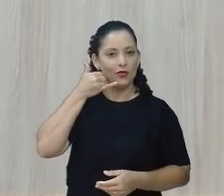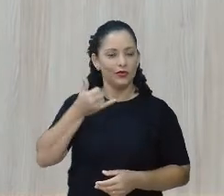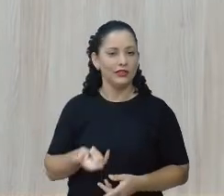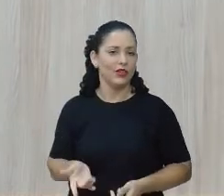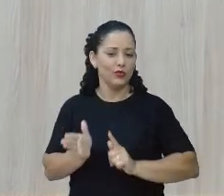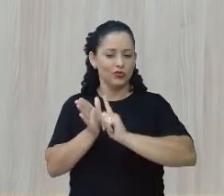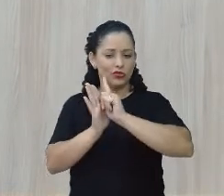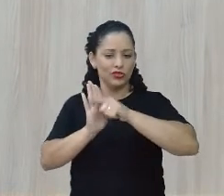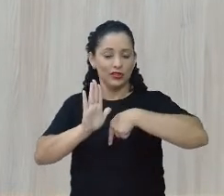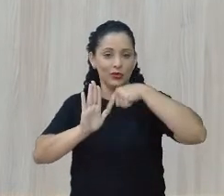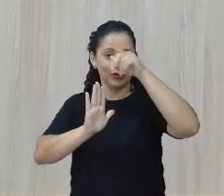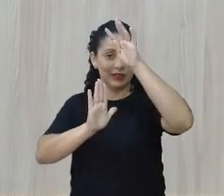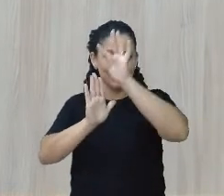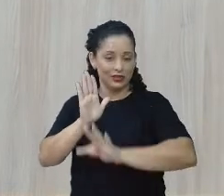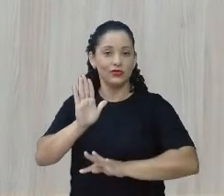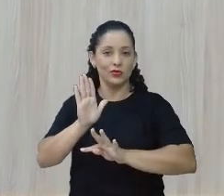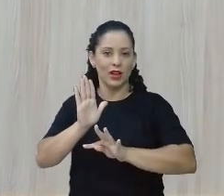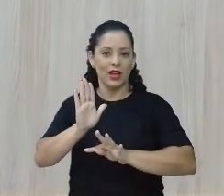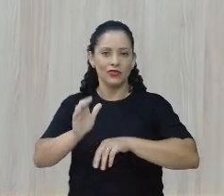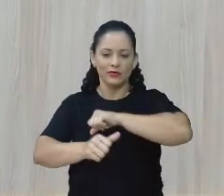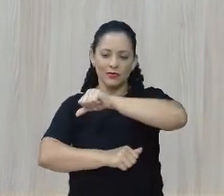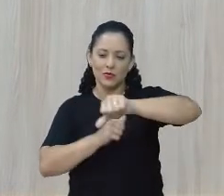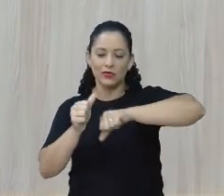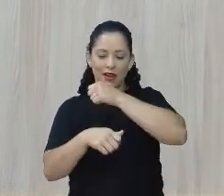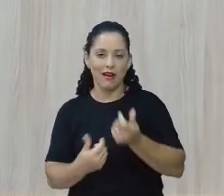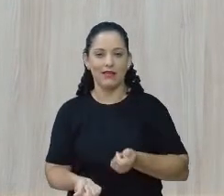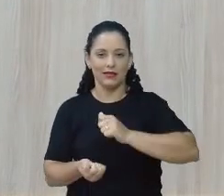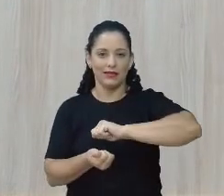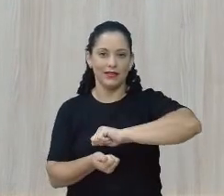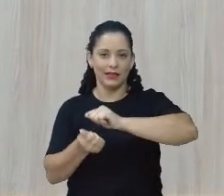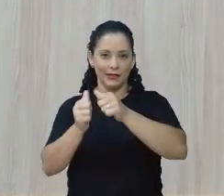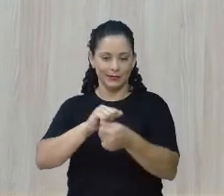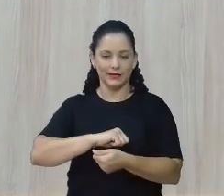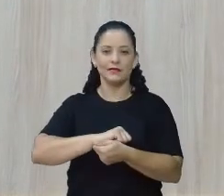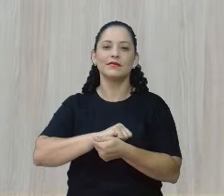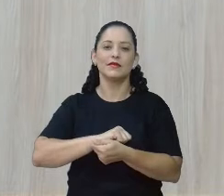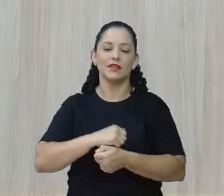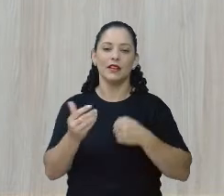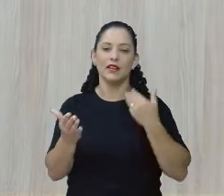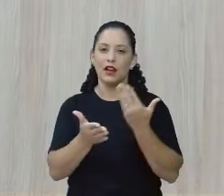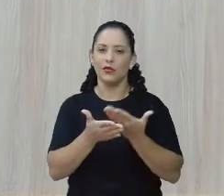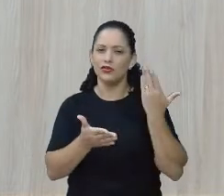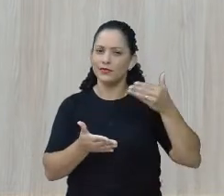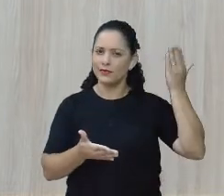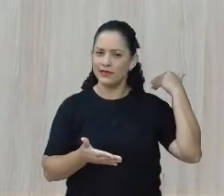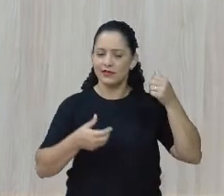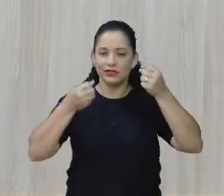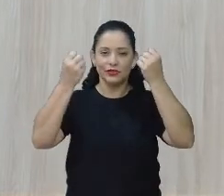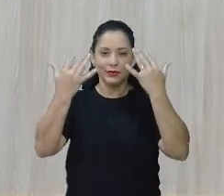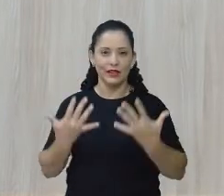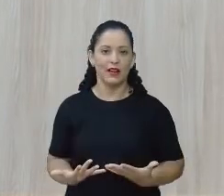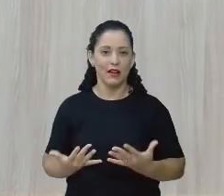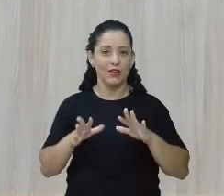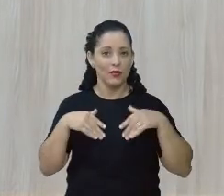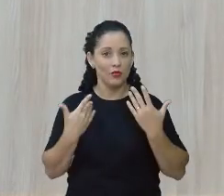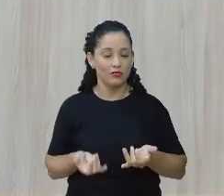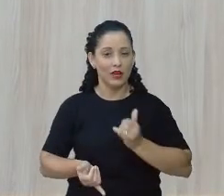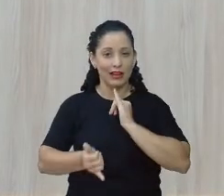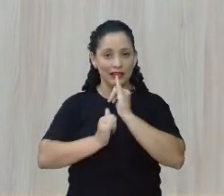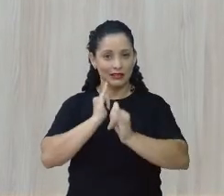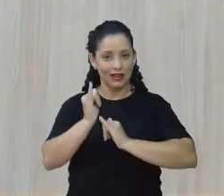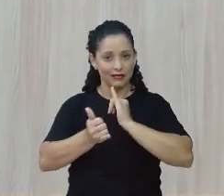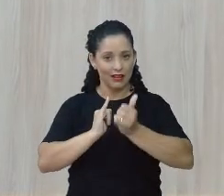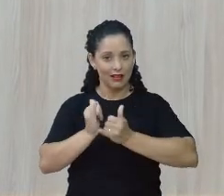textuais, eles tiveram que passar por um processo de adaptação também, né? Eu falei em aulas passadas que depois do surgimento da internet, quando a